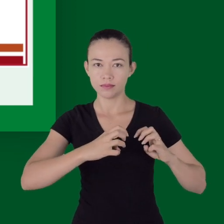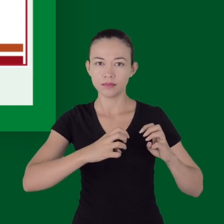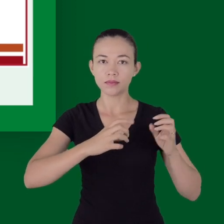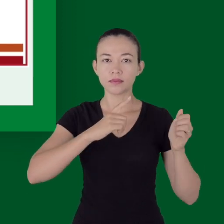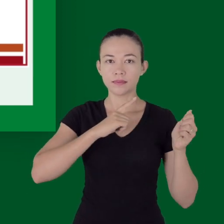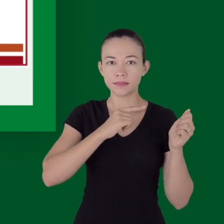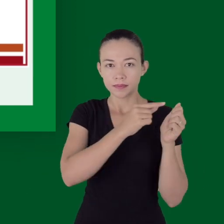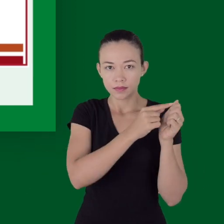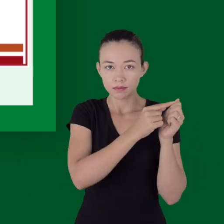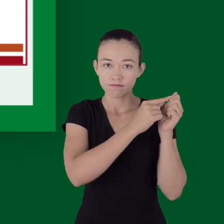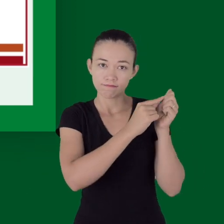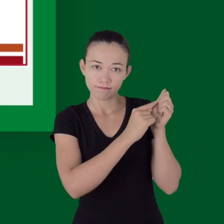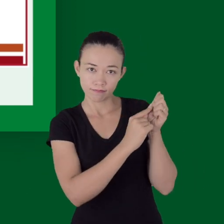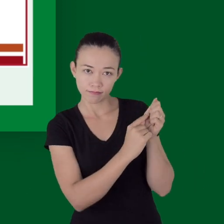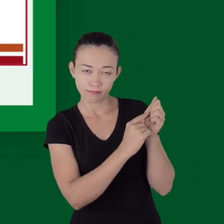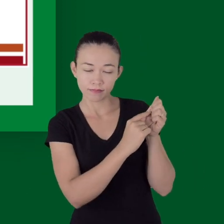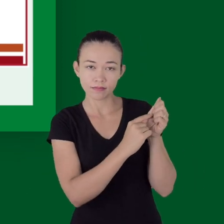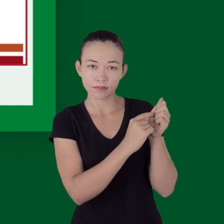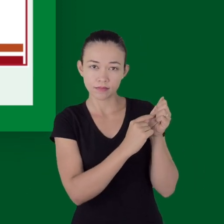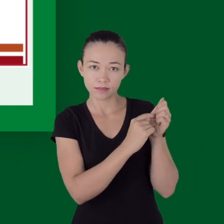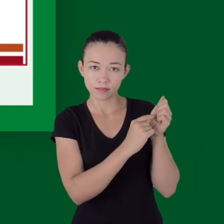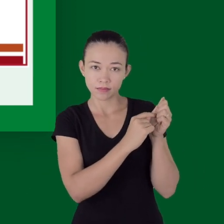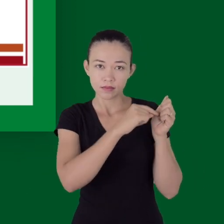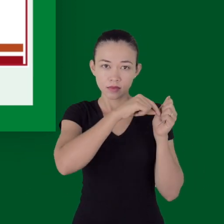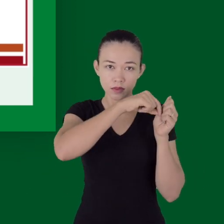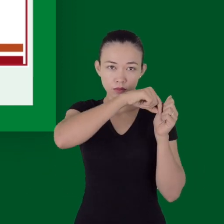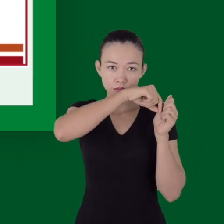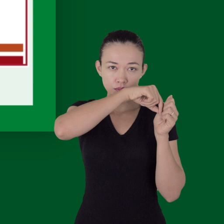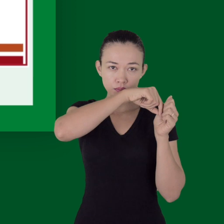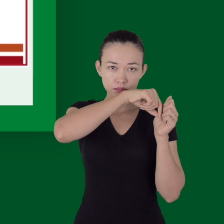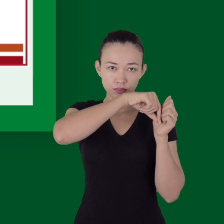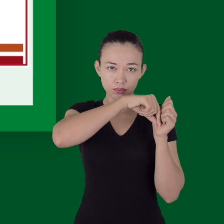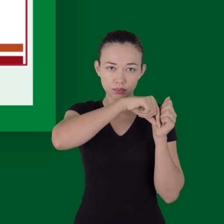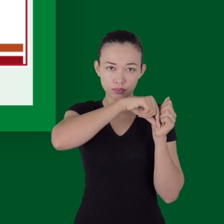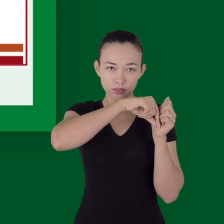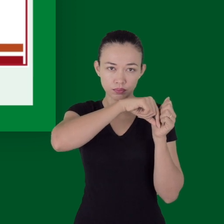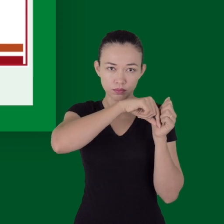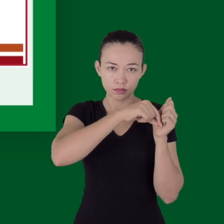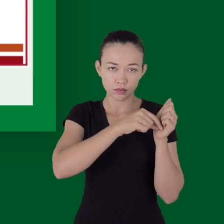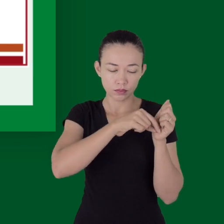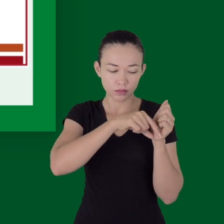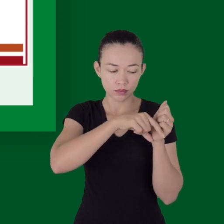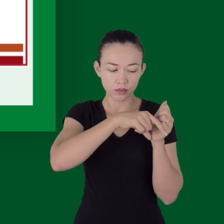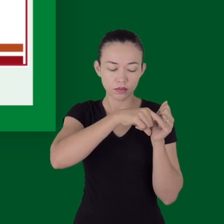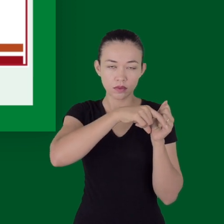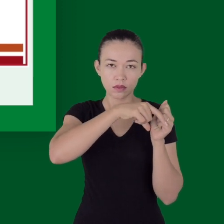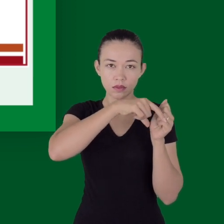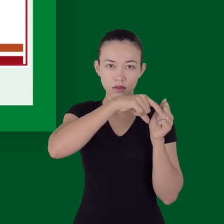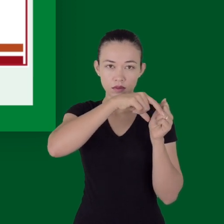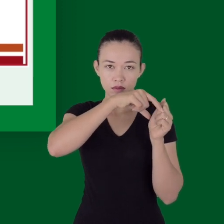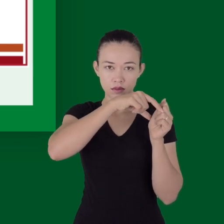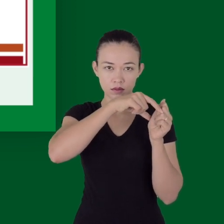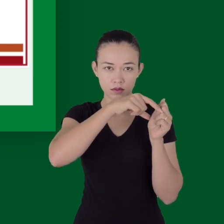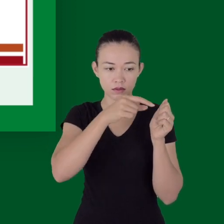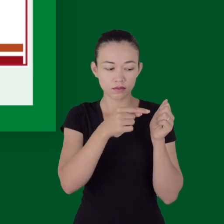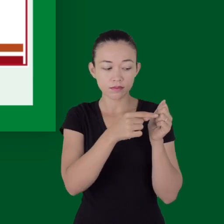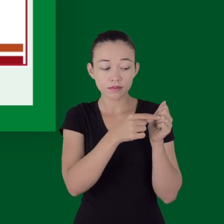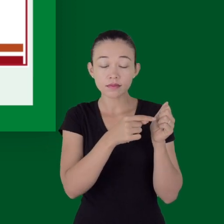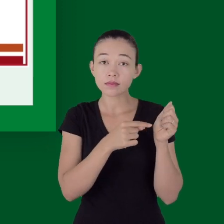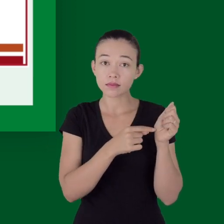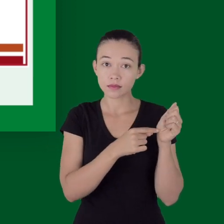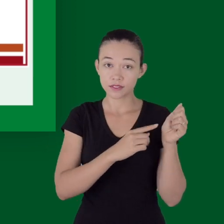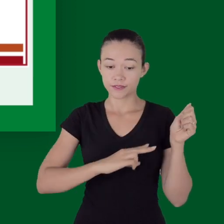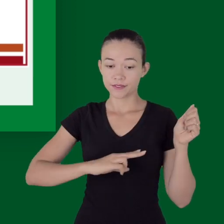nó atrioventricular. E daí passando para o feixe de His e pelas fibras de Purkinje, ocorrendo a despolarização